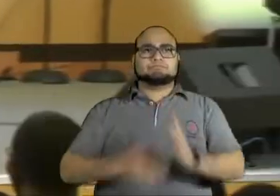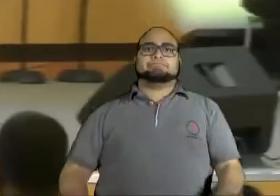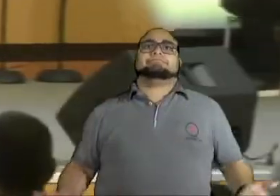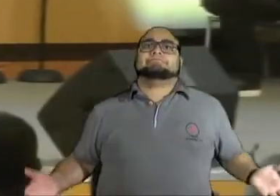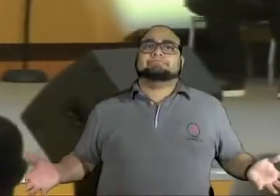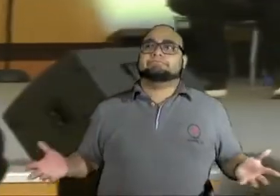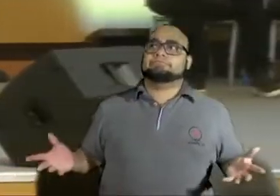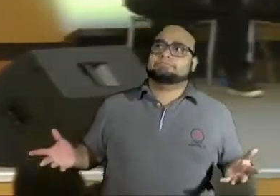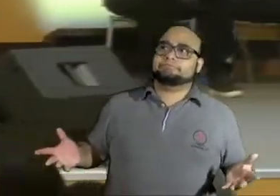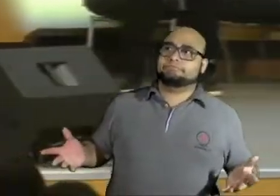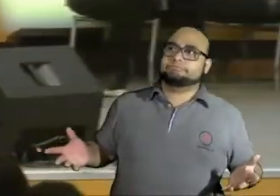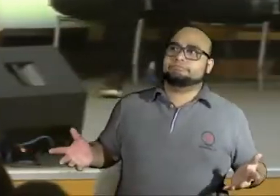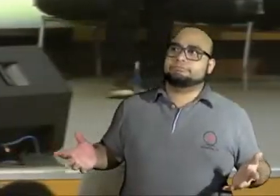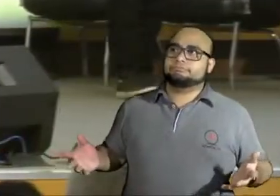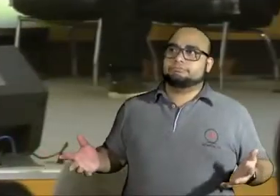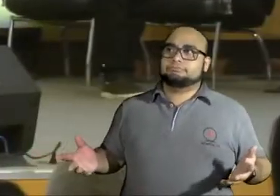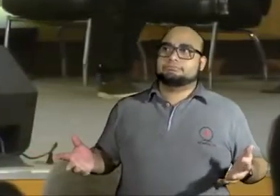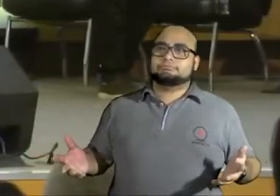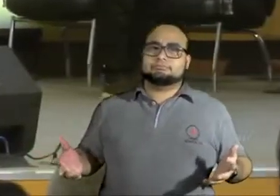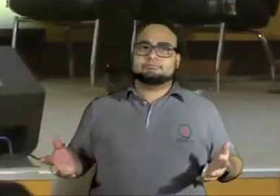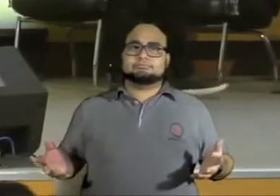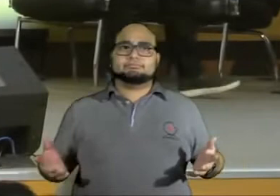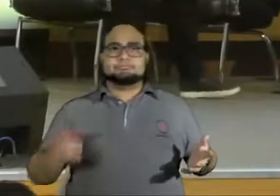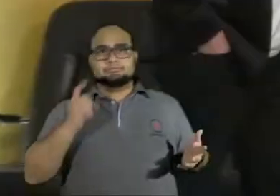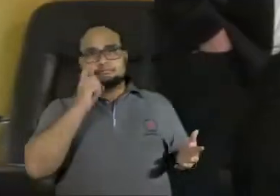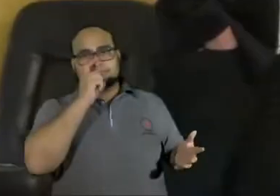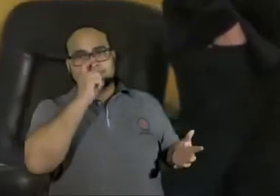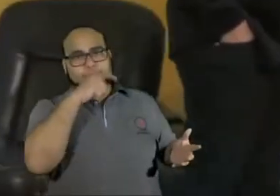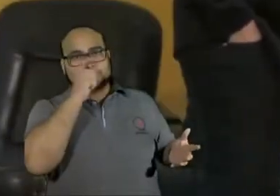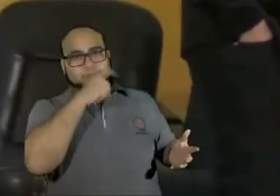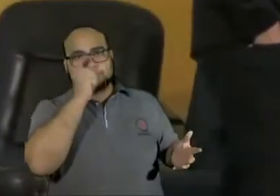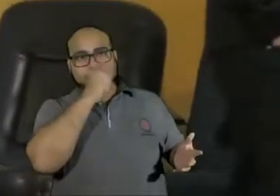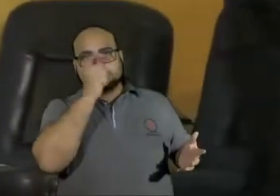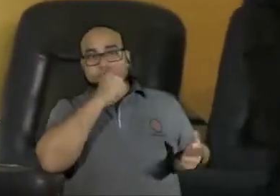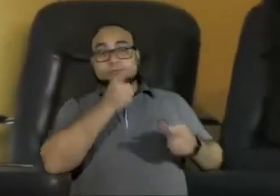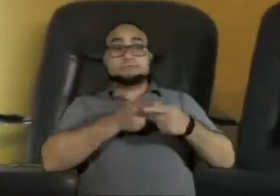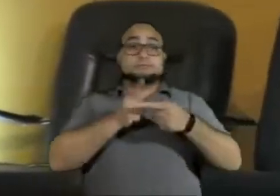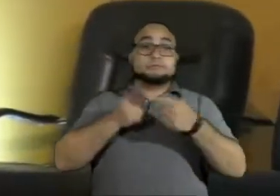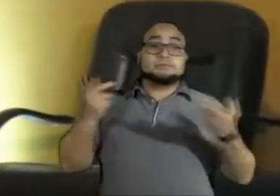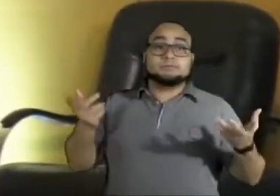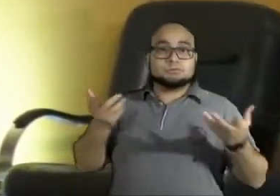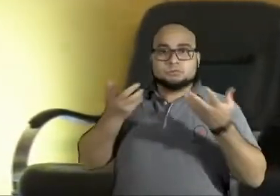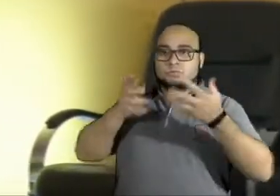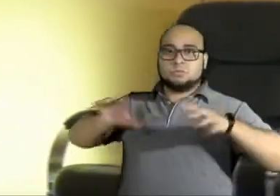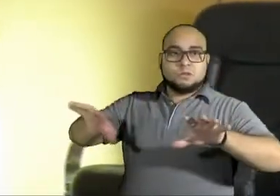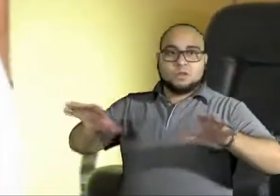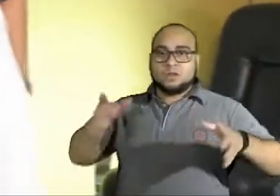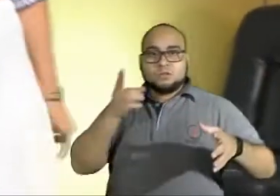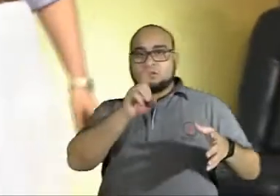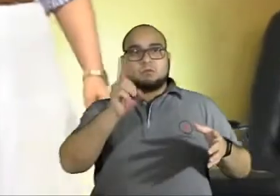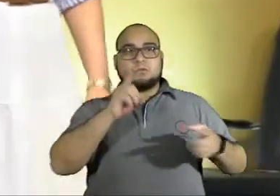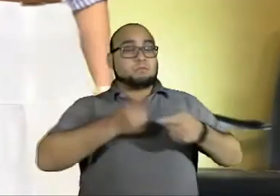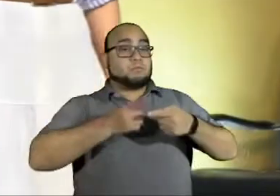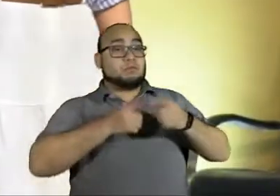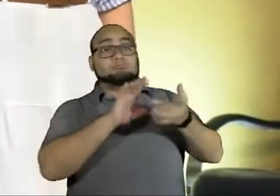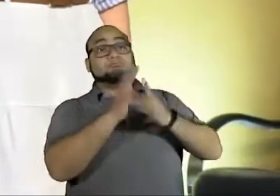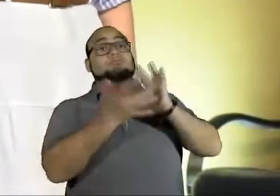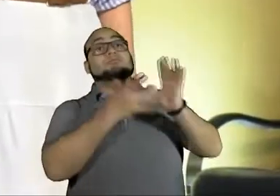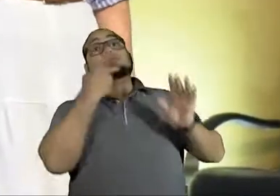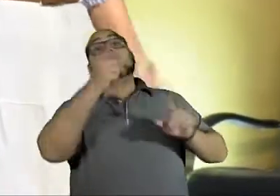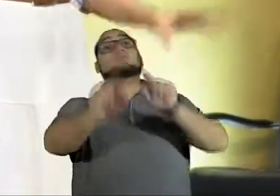Não vai. E não é porque você não quer, é porque foi o próprio Jesus que disse: sem mim, nada podeis